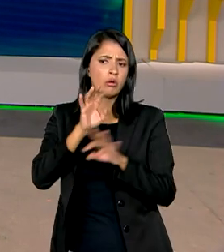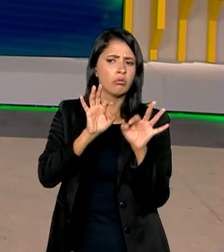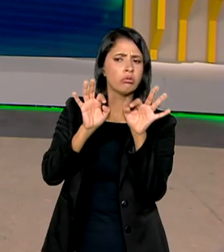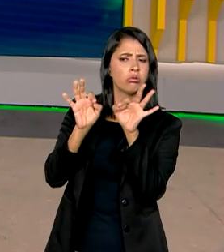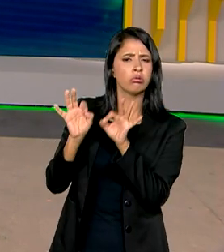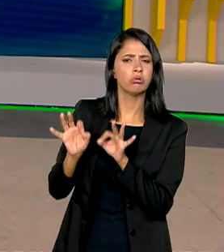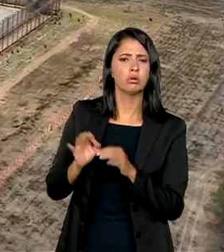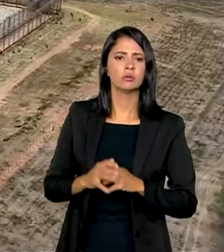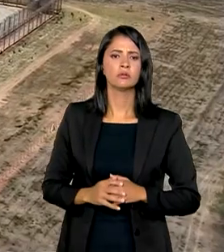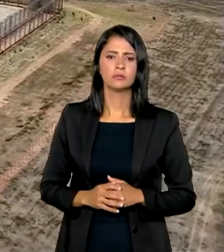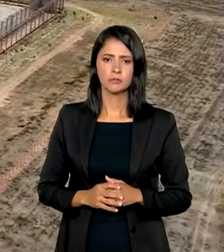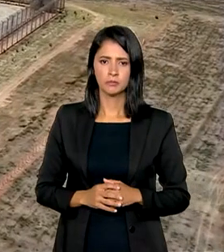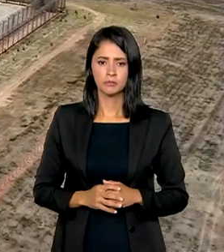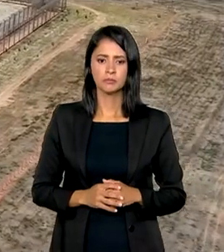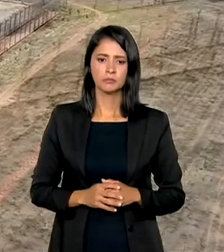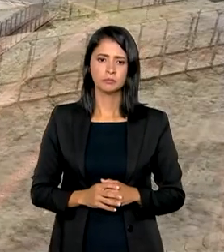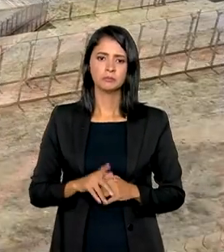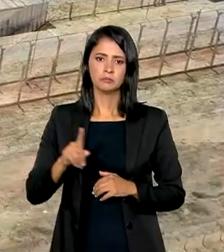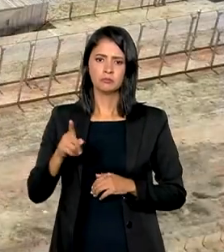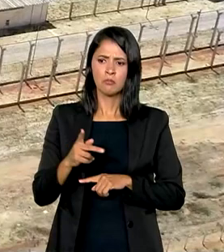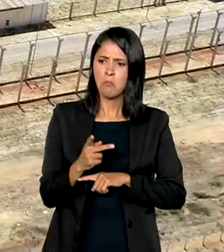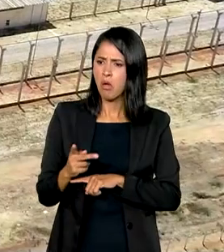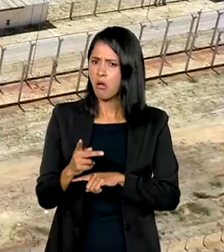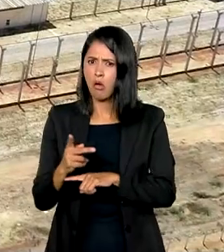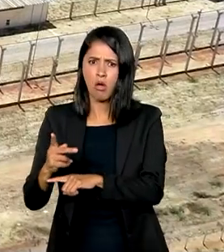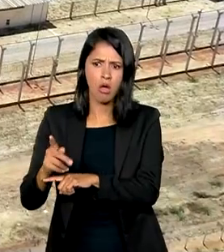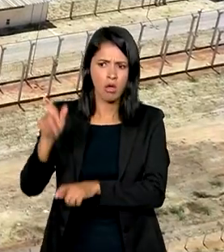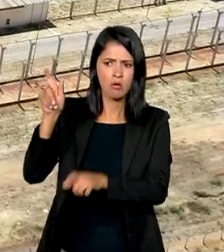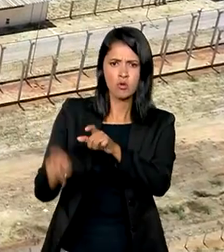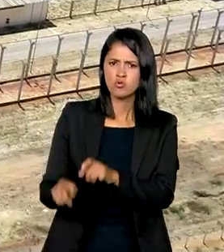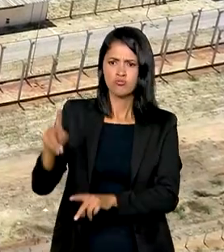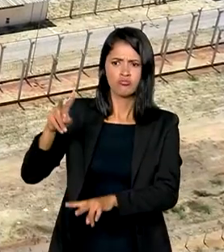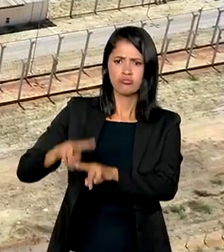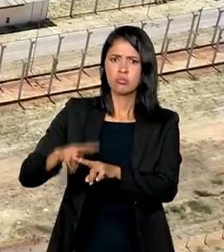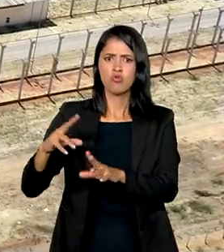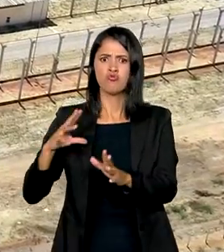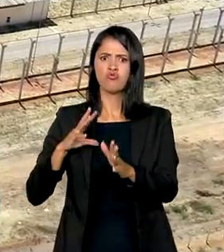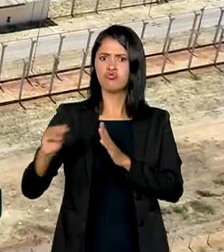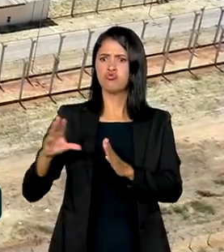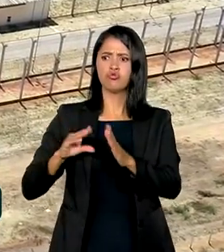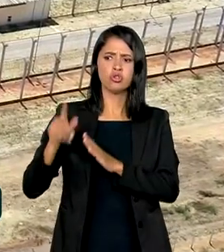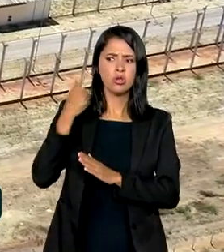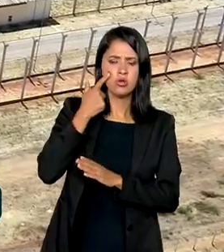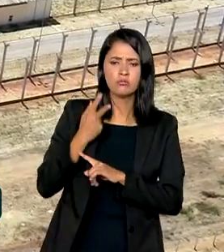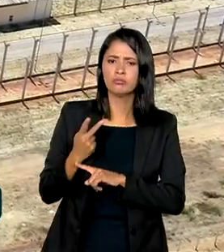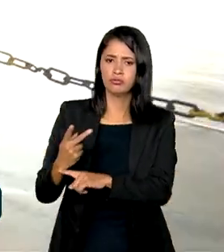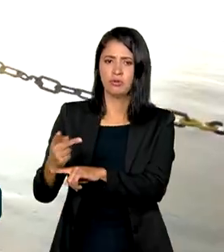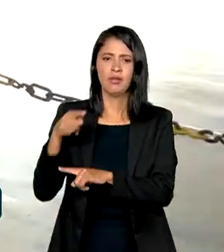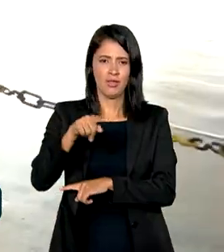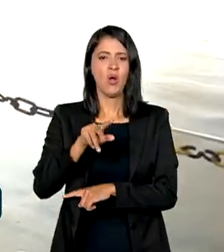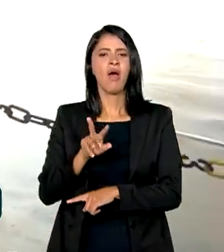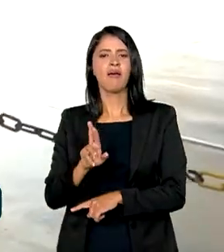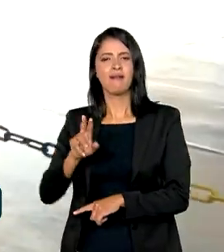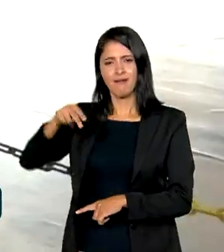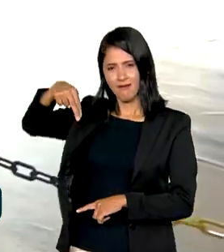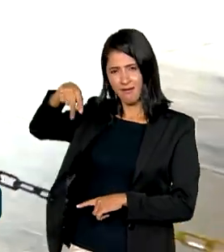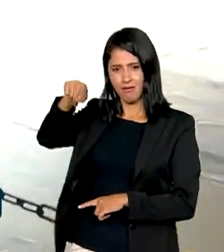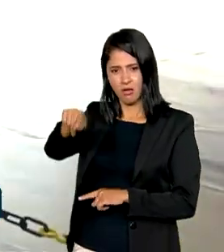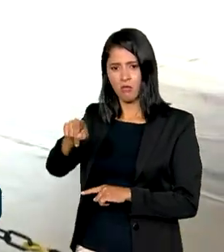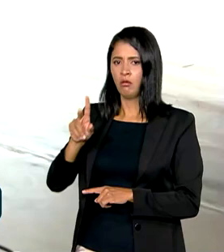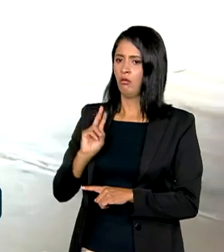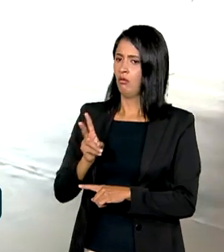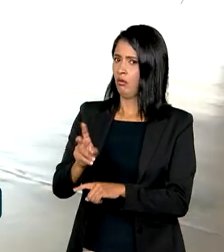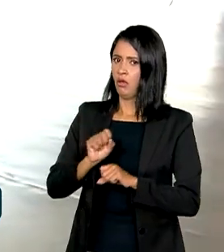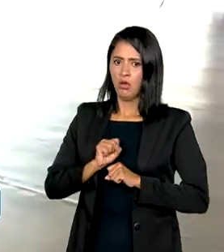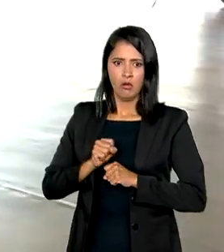buscas. A caçada aos criminosos que fugiram do presídio de Mossoró, no Rio Grande do Norte, é